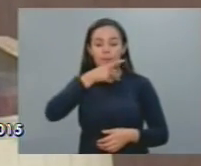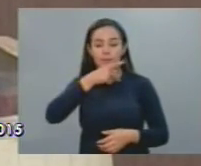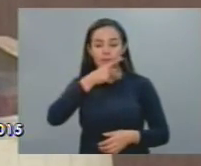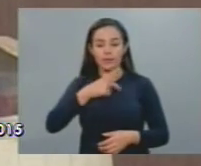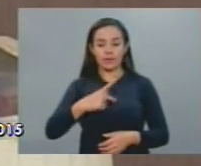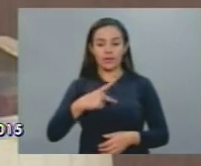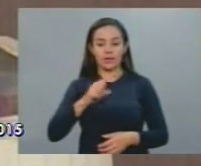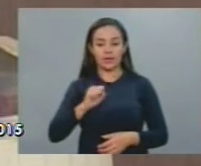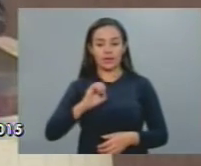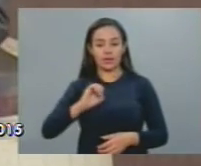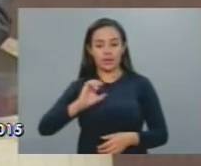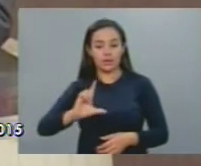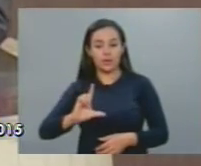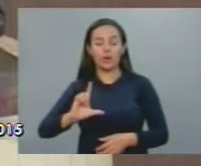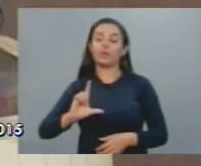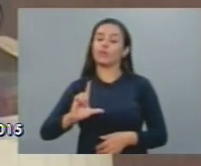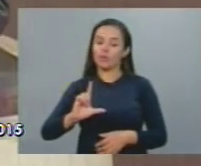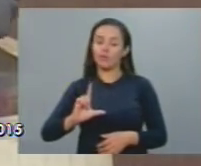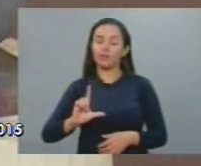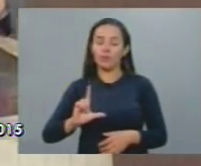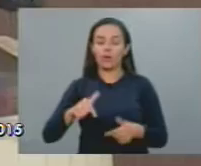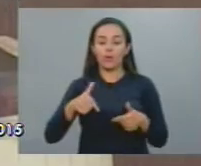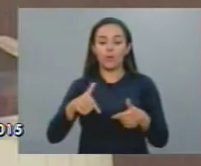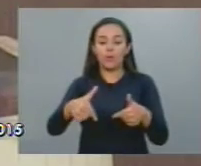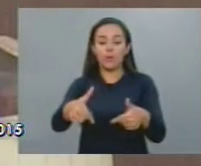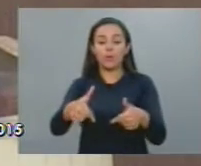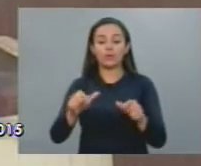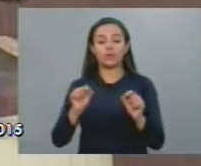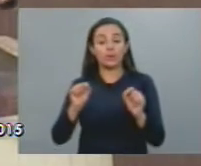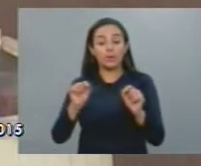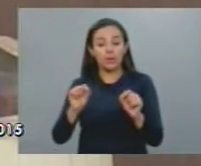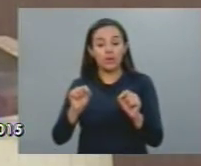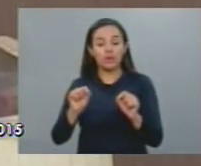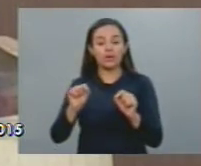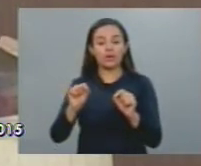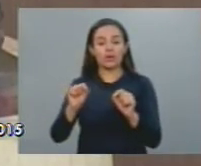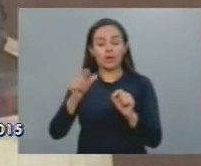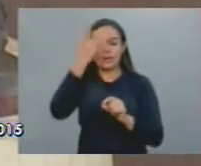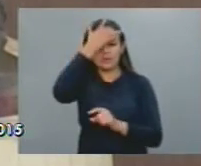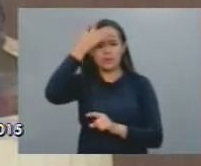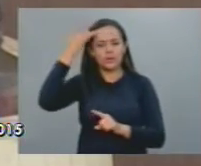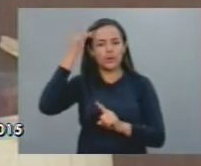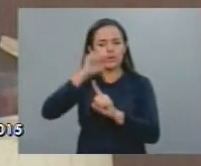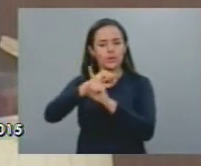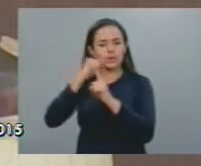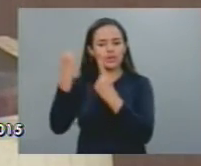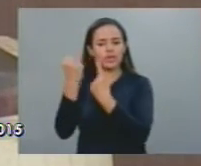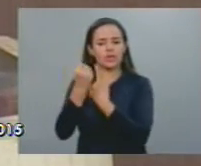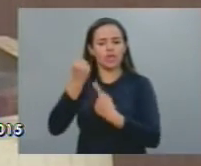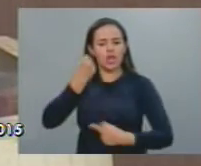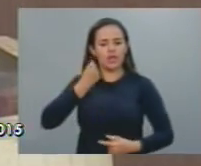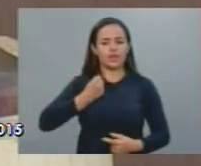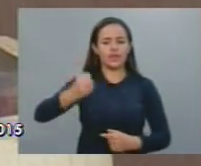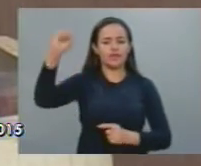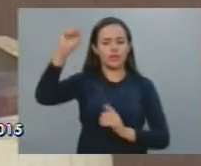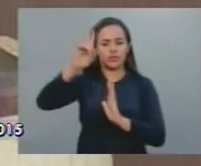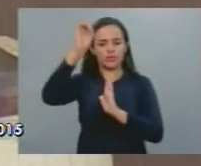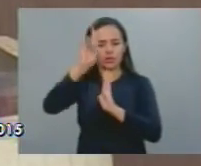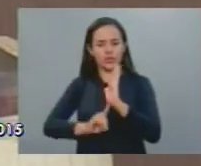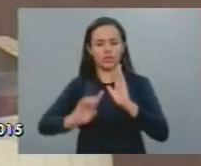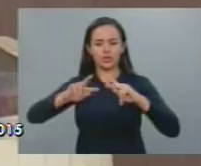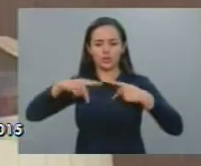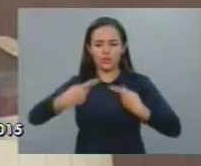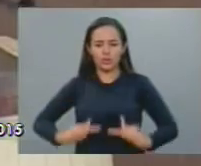a tentarmos uma agenda que é de fortalecimento do poder popular, da defesa dos direitos humanos, dos